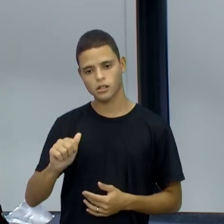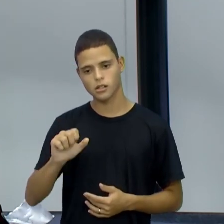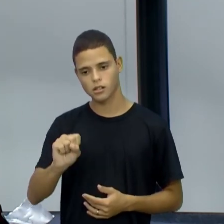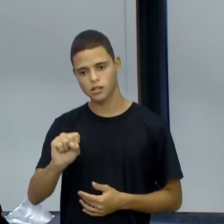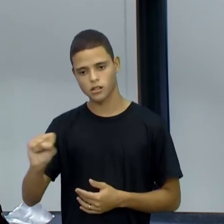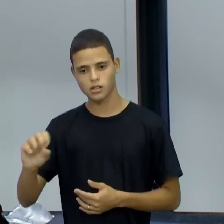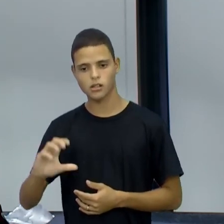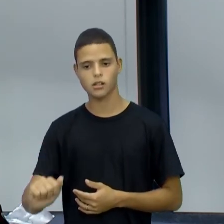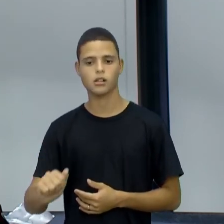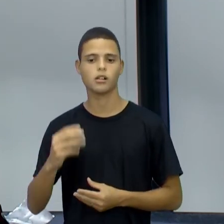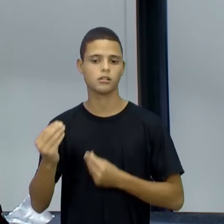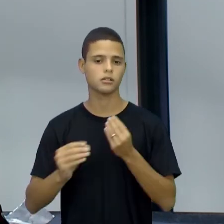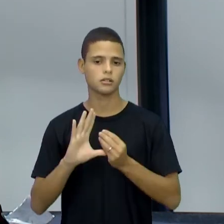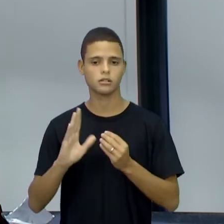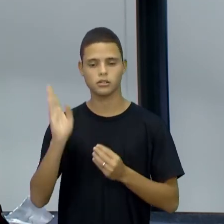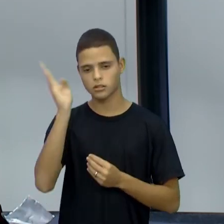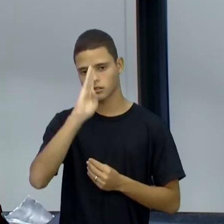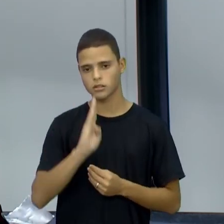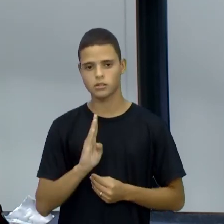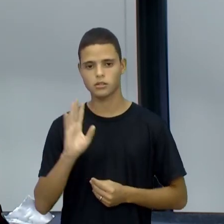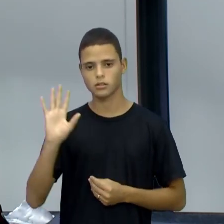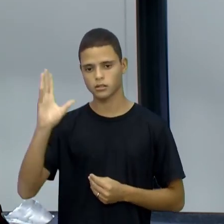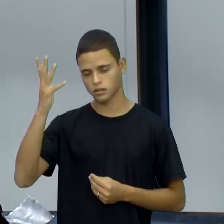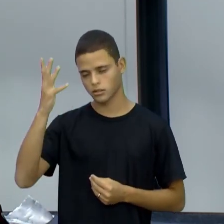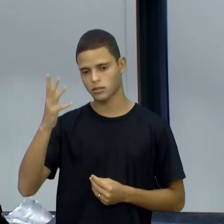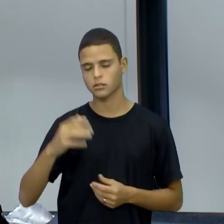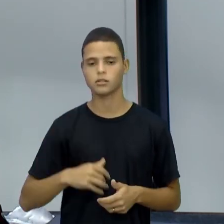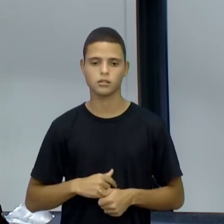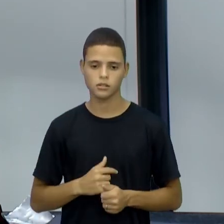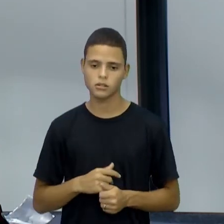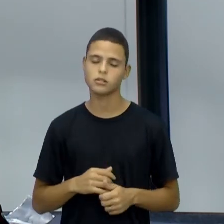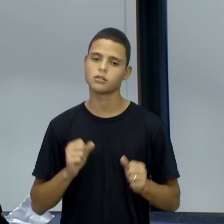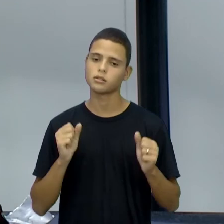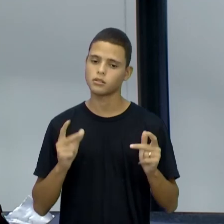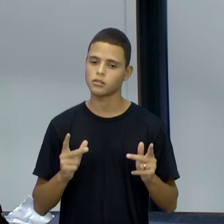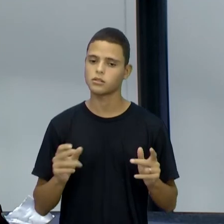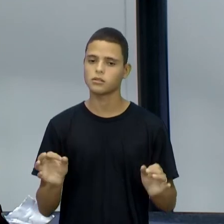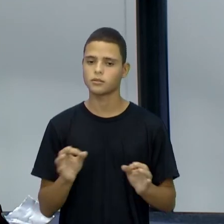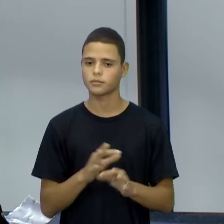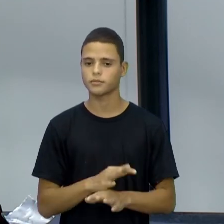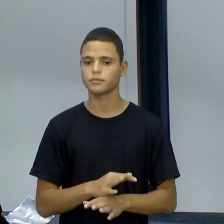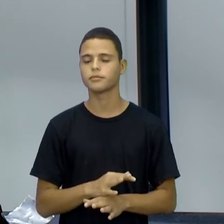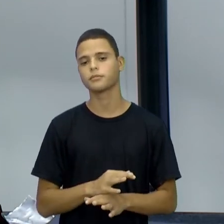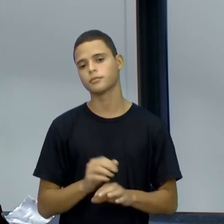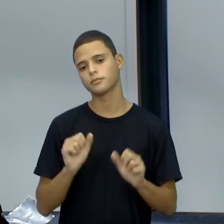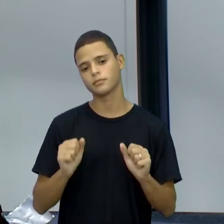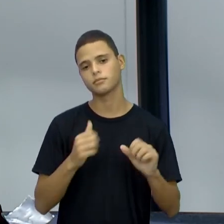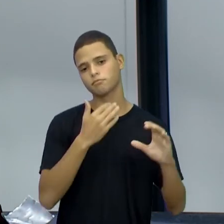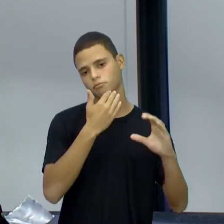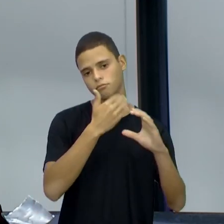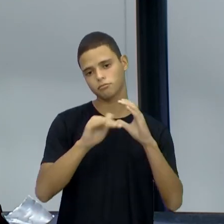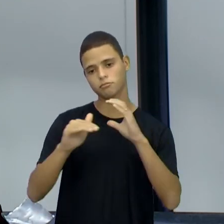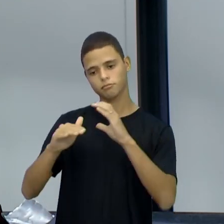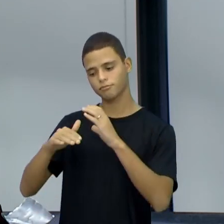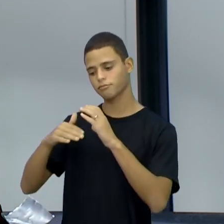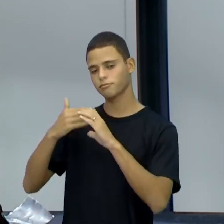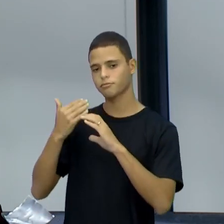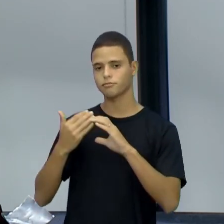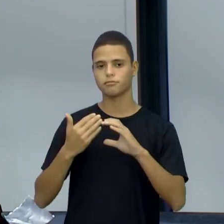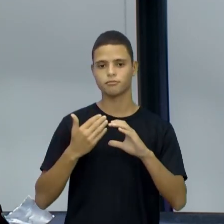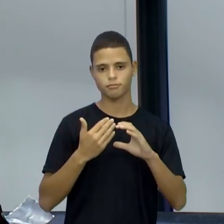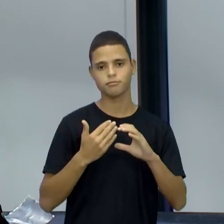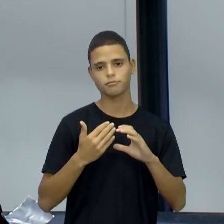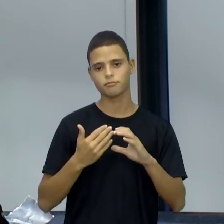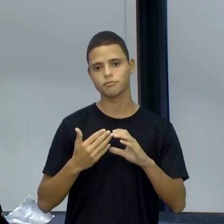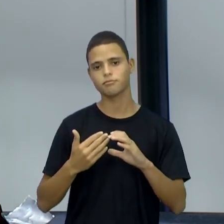como acontece aqui no Brasil. E termina o podcast de vocês e disponibiliza aí, se vocês quiserem podem compartilhar comigo